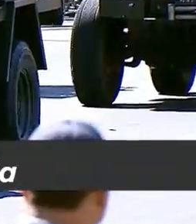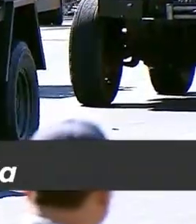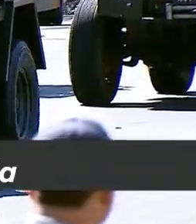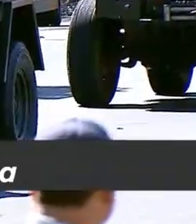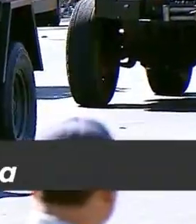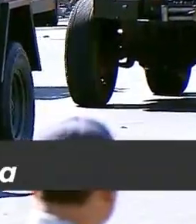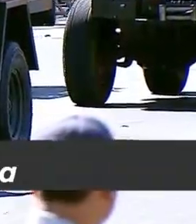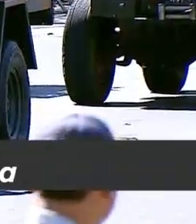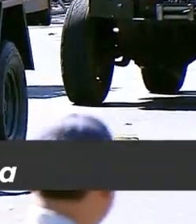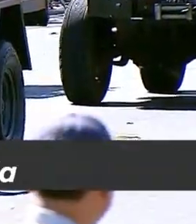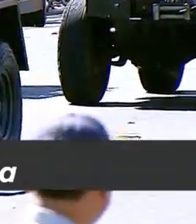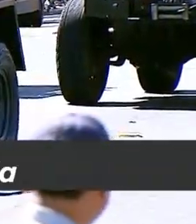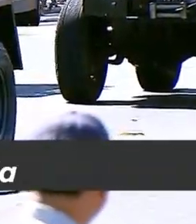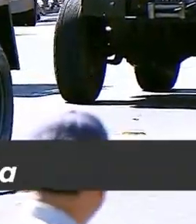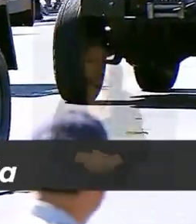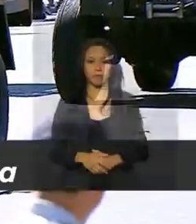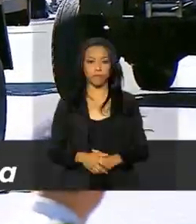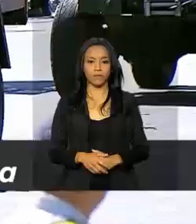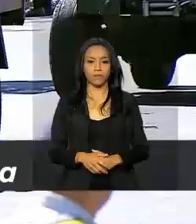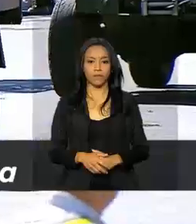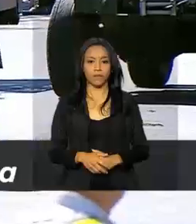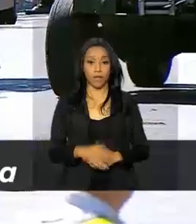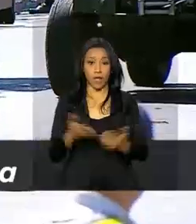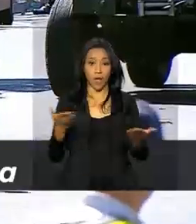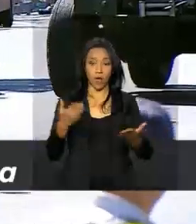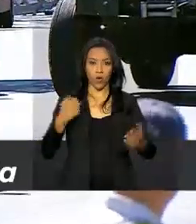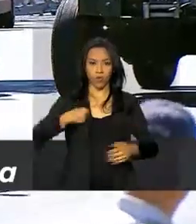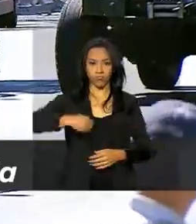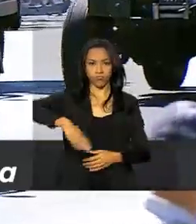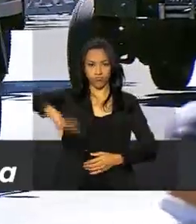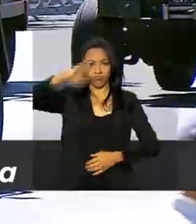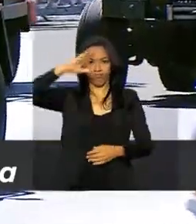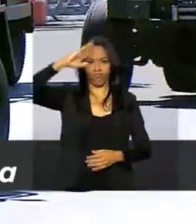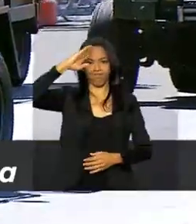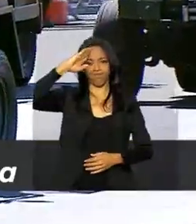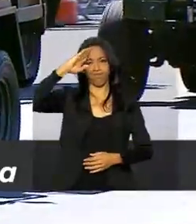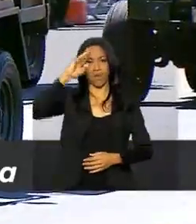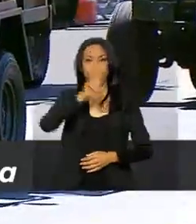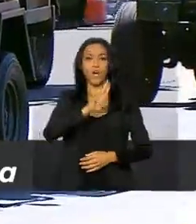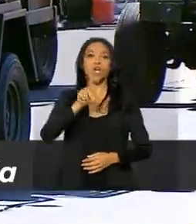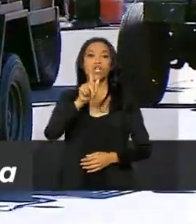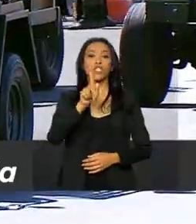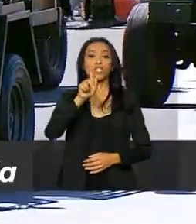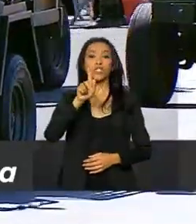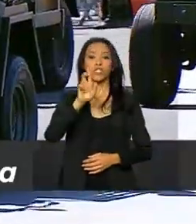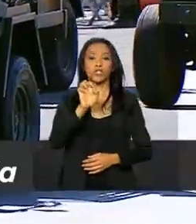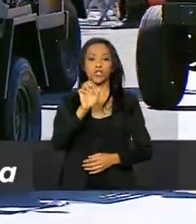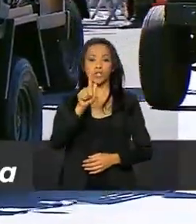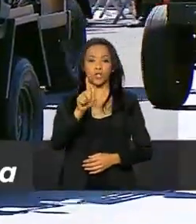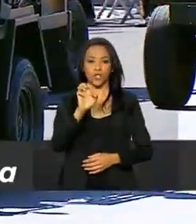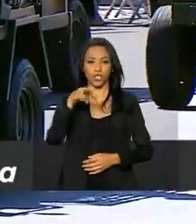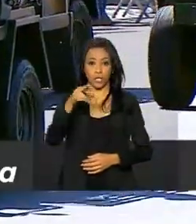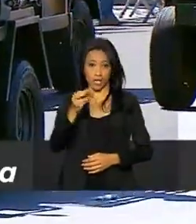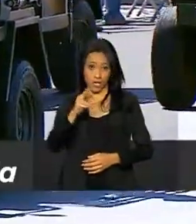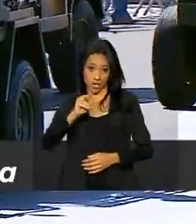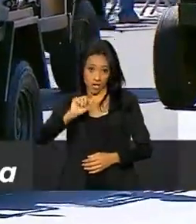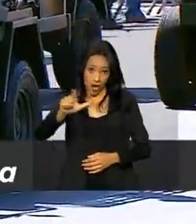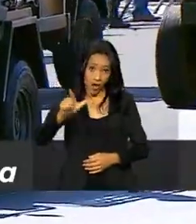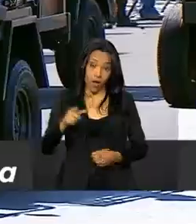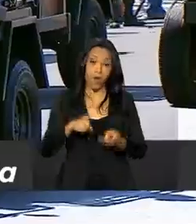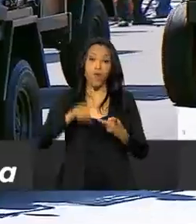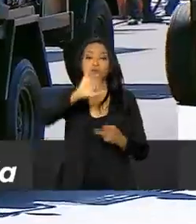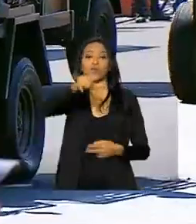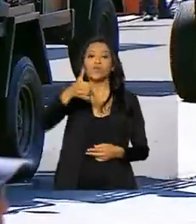Aproxima-se o comandante do desfile militar, general de brigada, João Denison